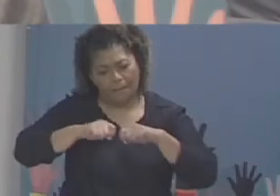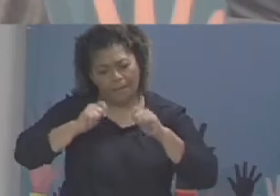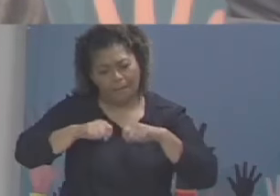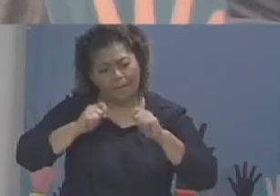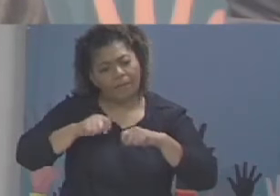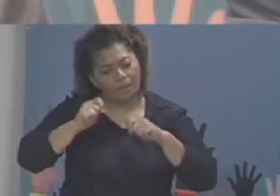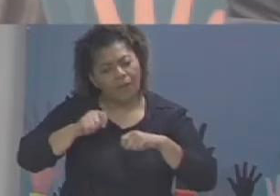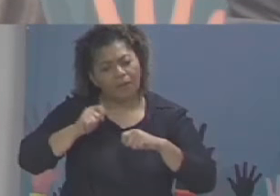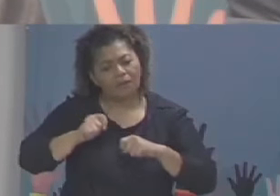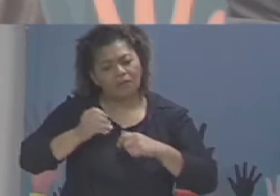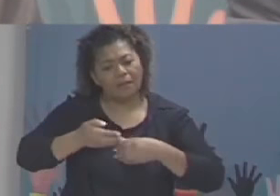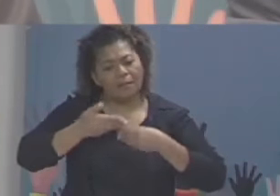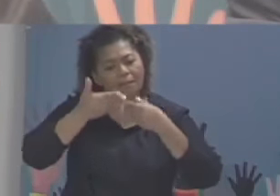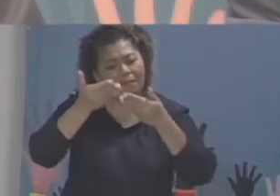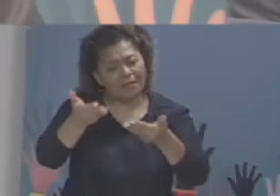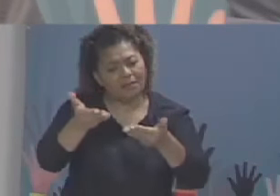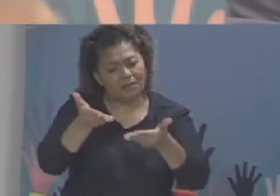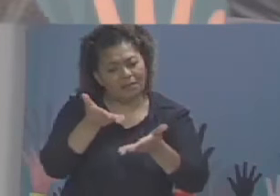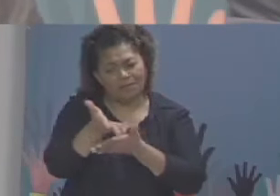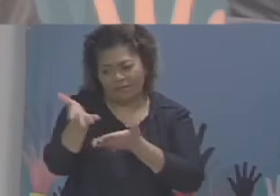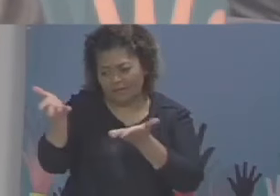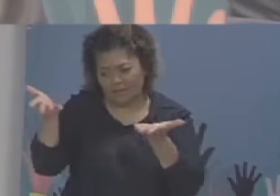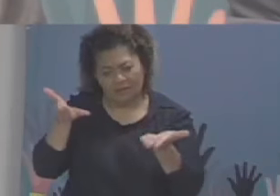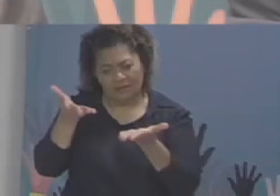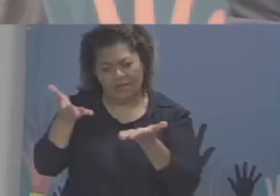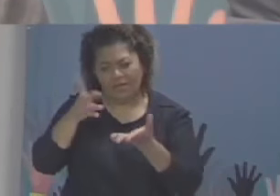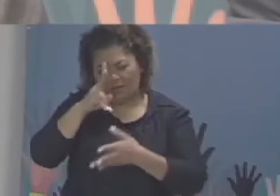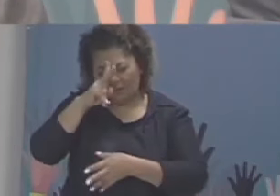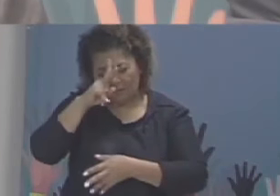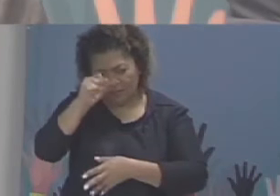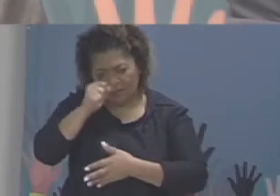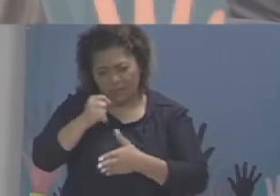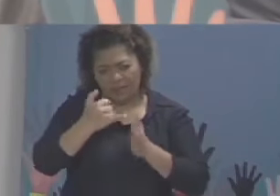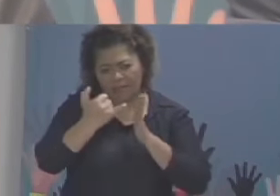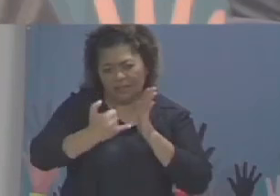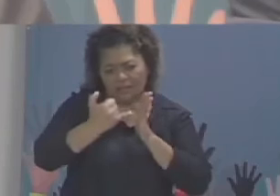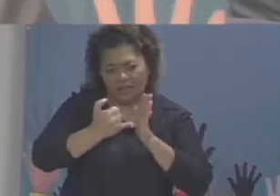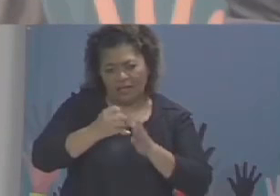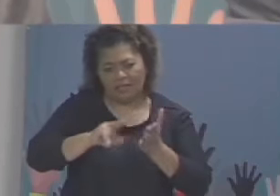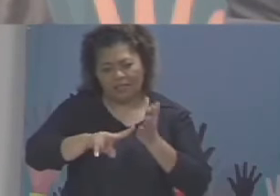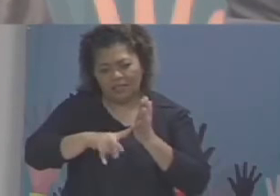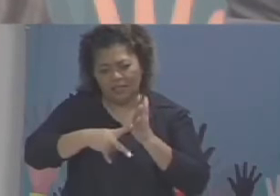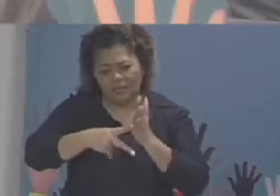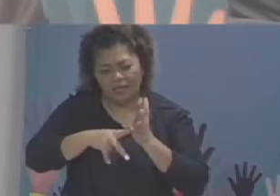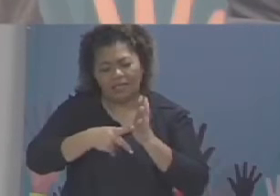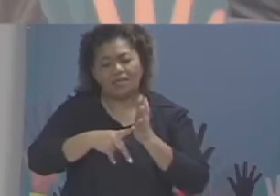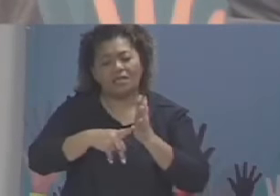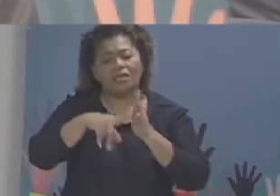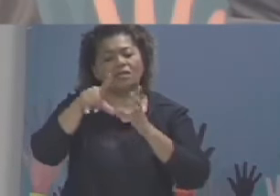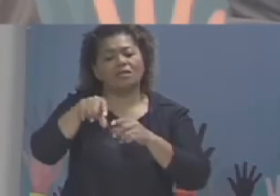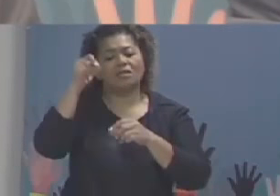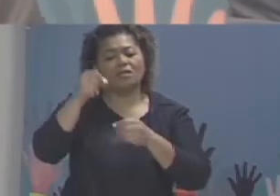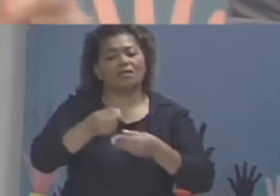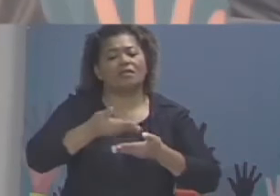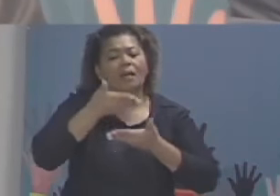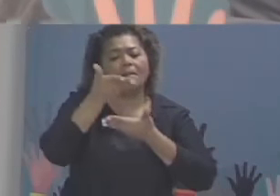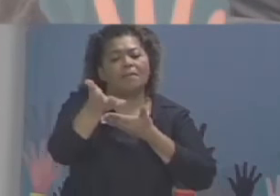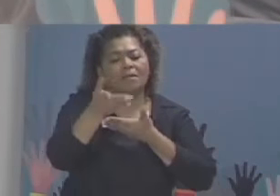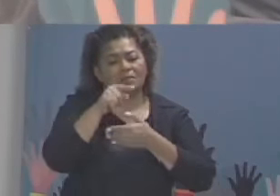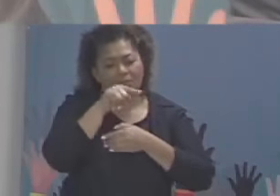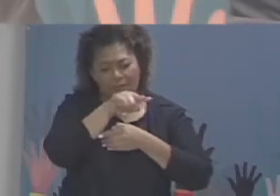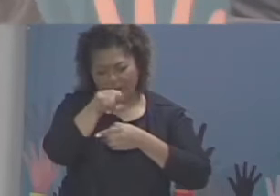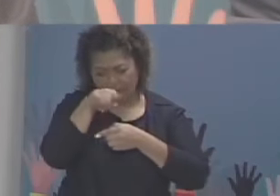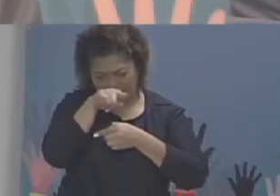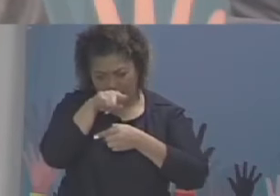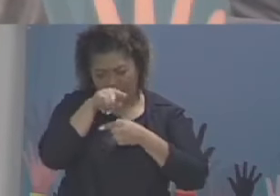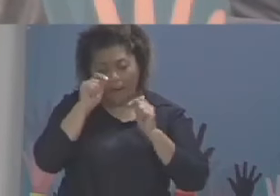desprecarização das relações e condições de trabalho, em nome do fortalecimento das entidades sindicais, eu solicito ao meu plenário que repasse para você, mesmo que